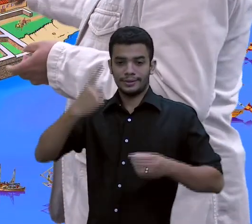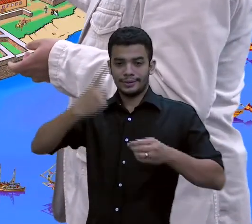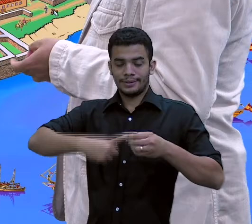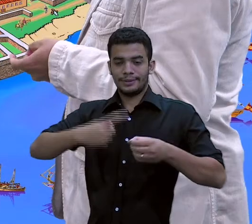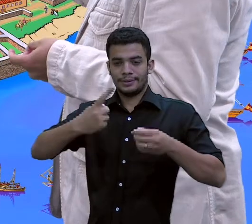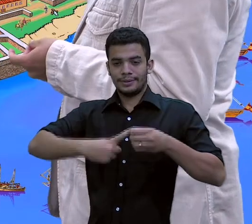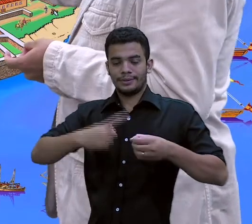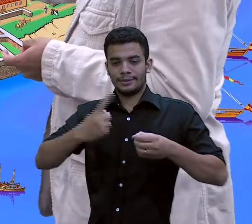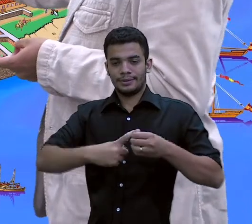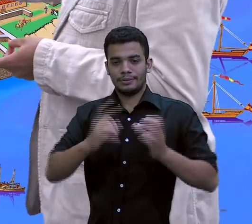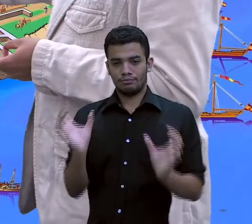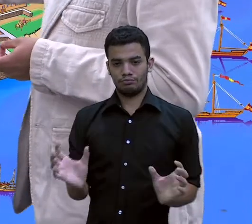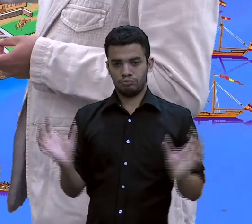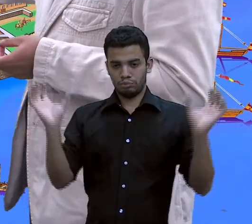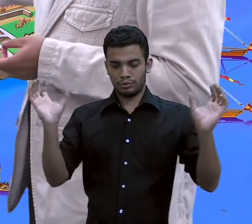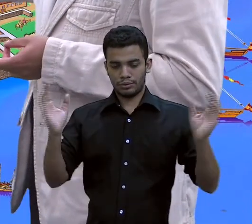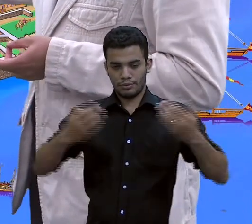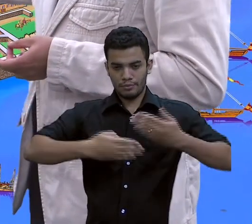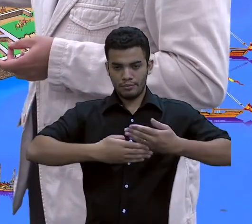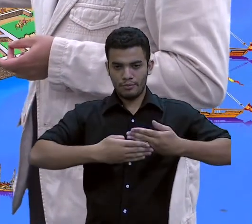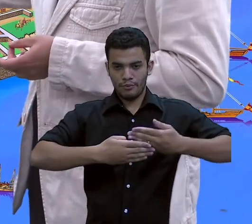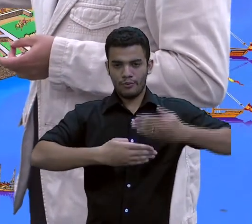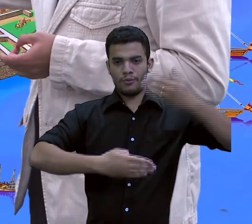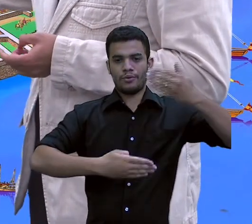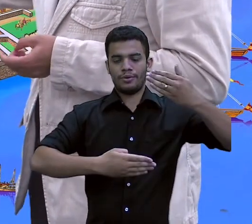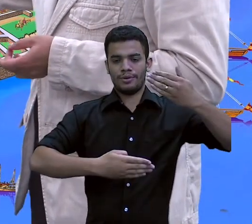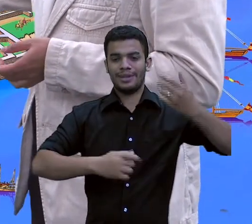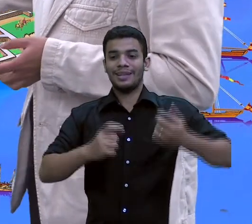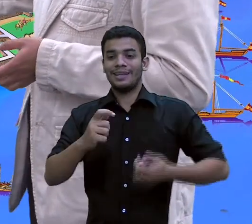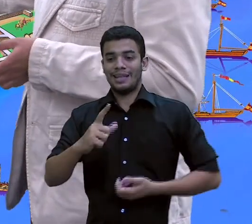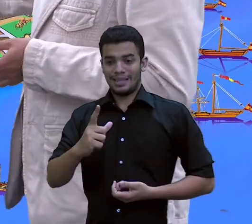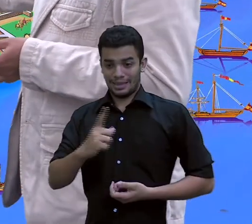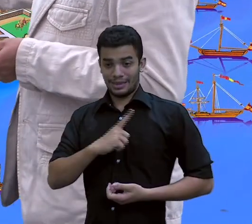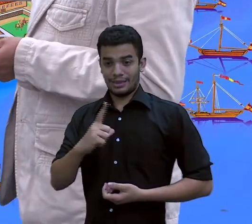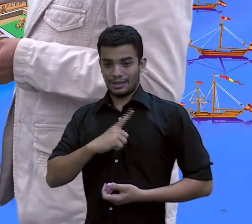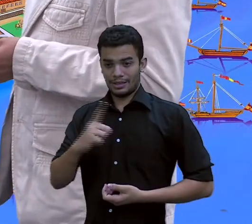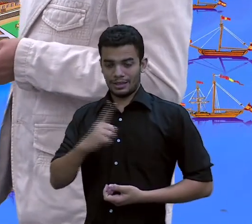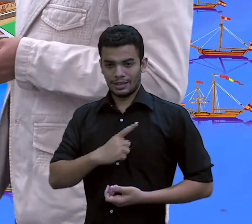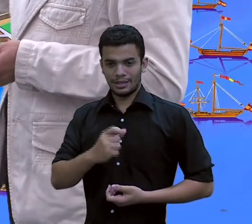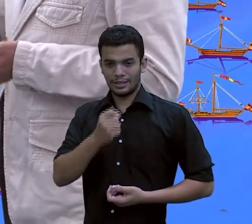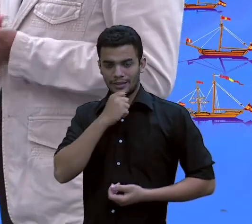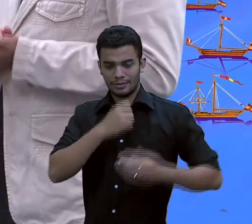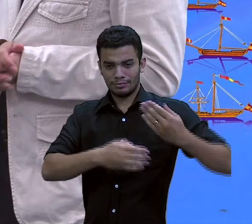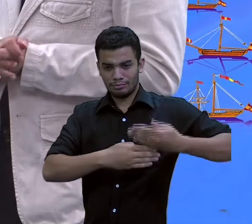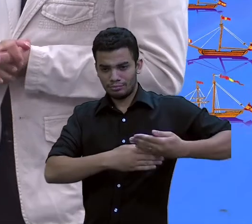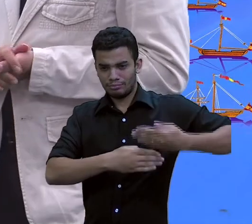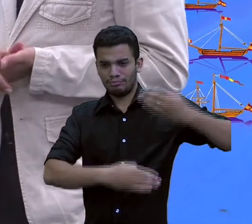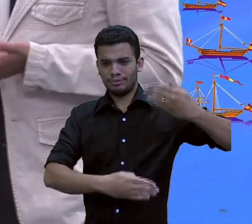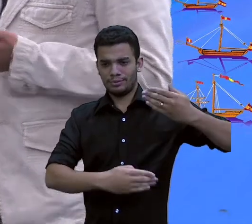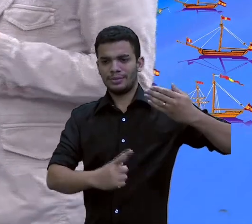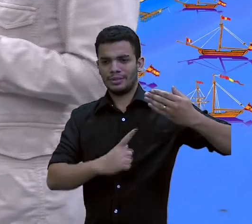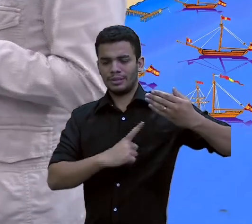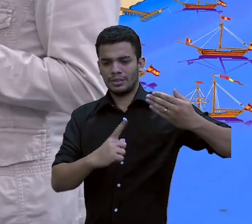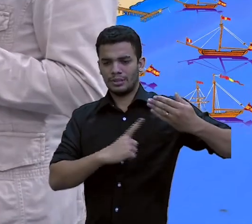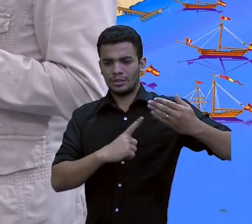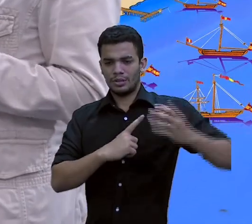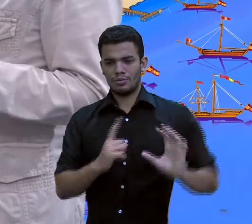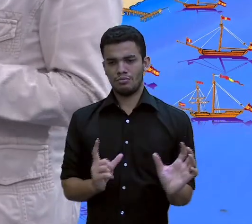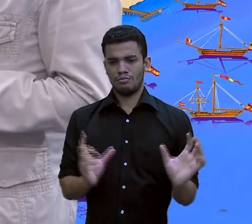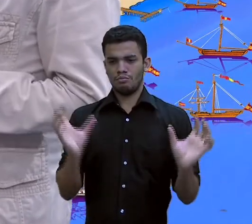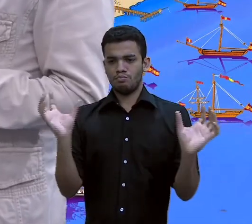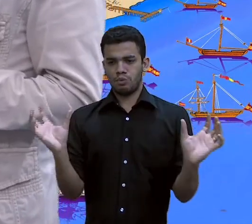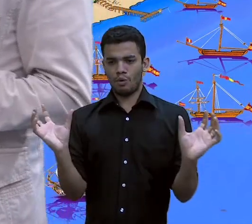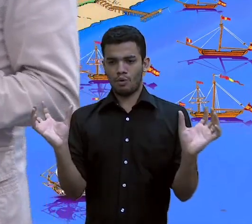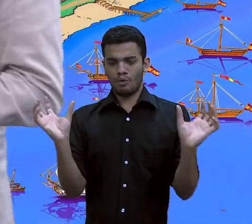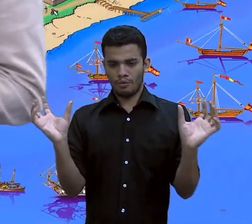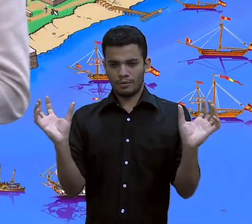fortalezas, ainda tem um pedaço desses muros aqui, desses fortes, ainda preservados